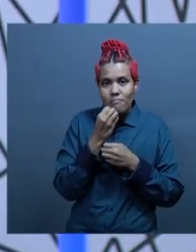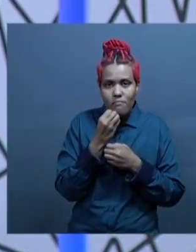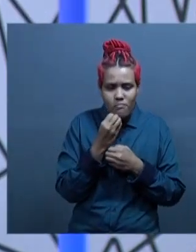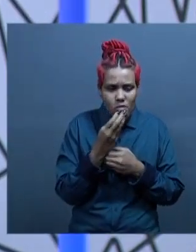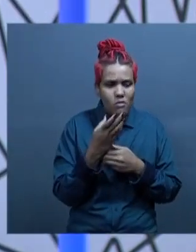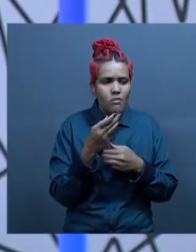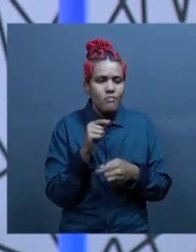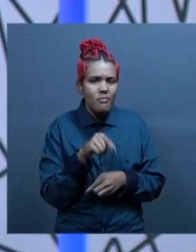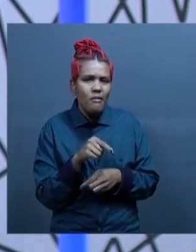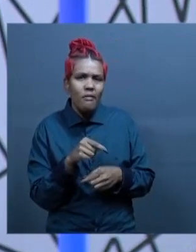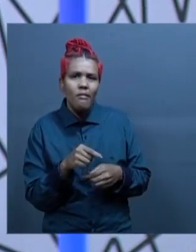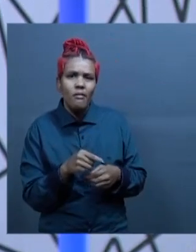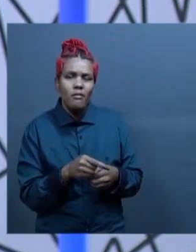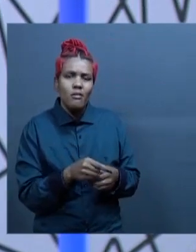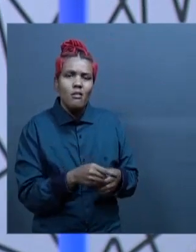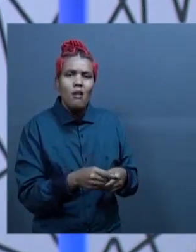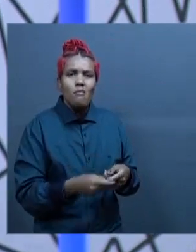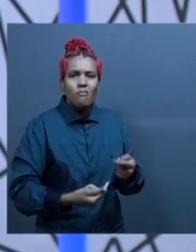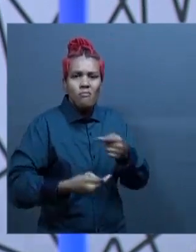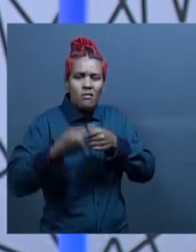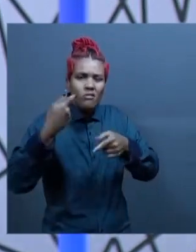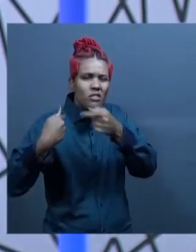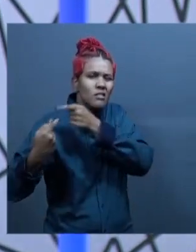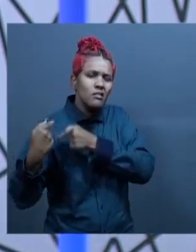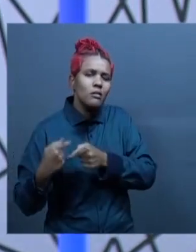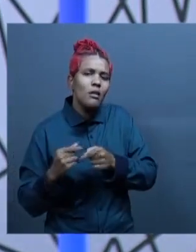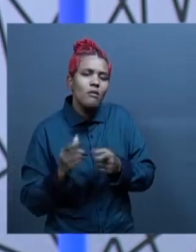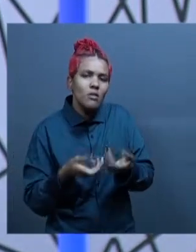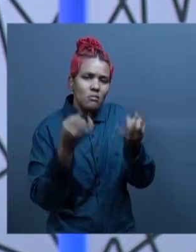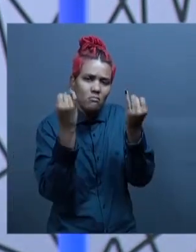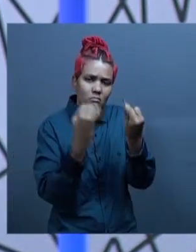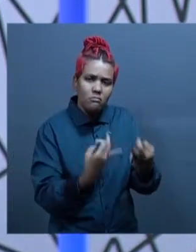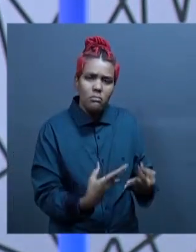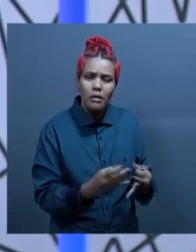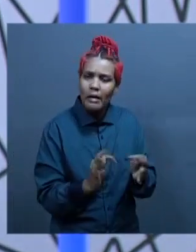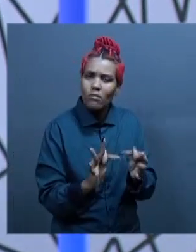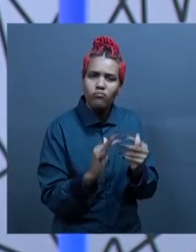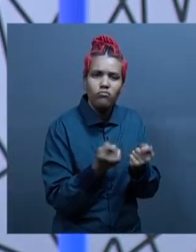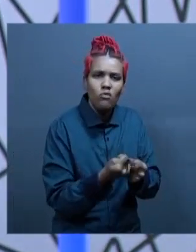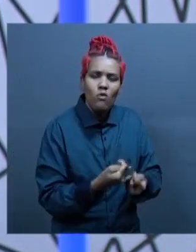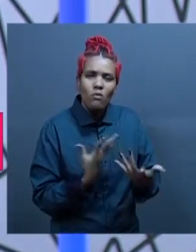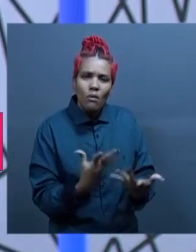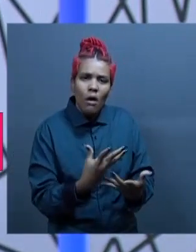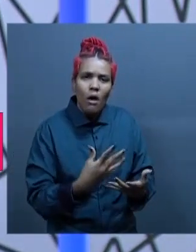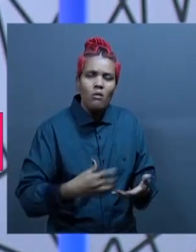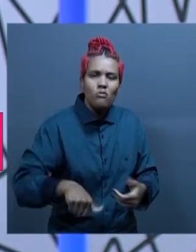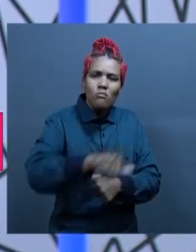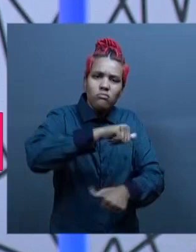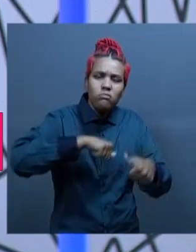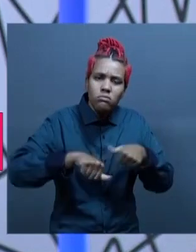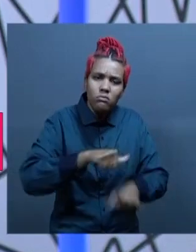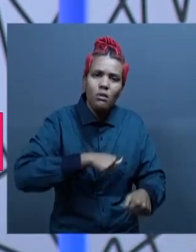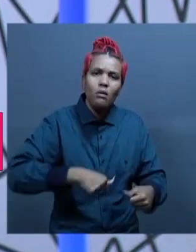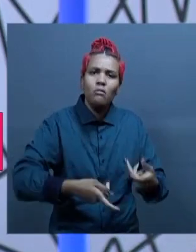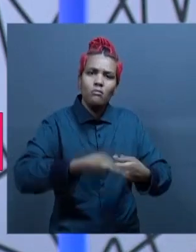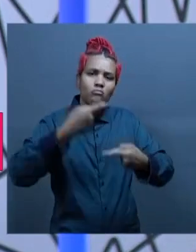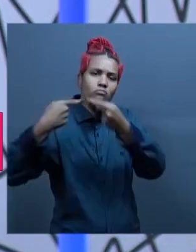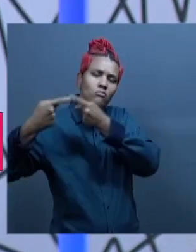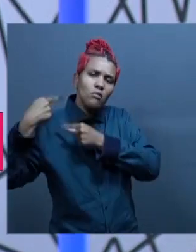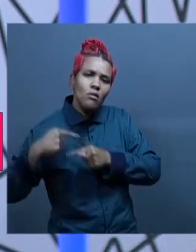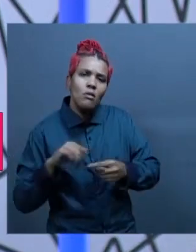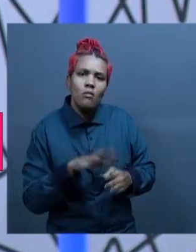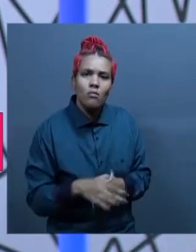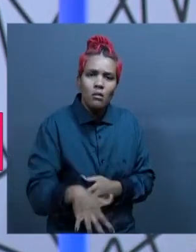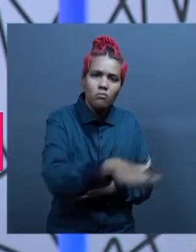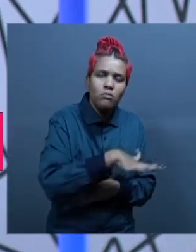acho que explica muitas coisas quando a gente fala é das mudanças de geração e cada vez um espaço mais curto de